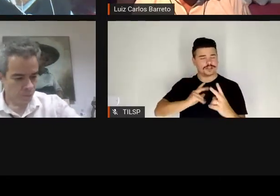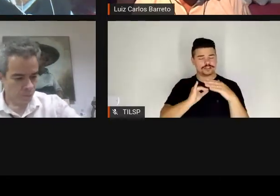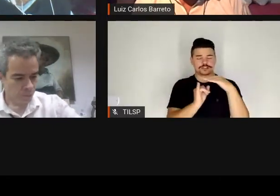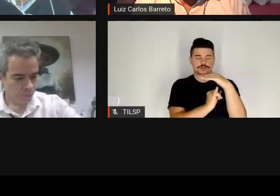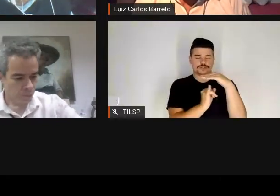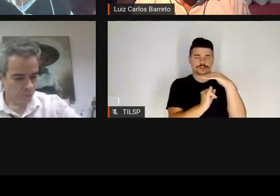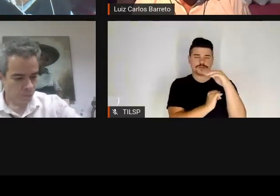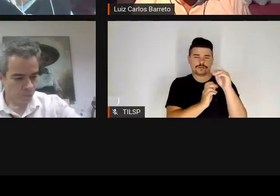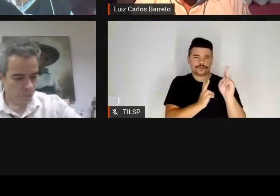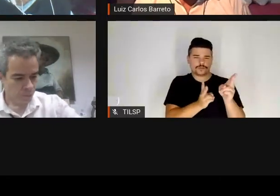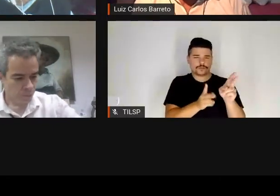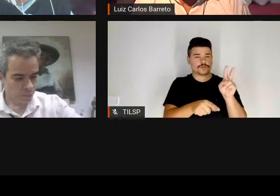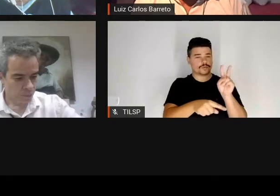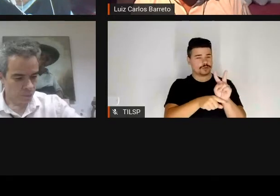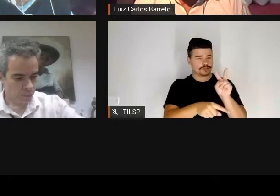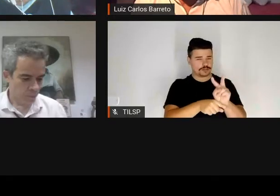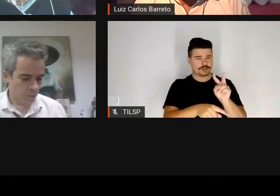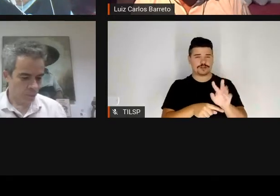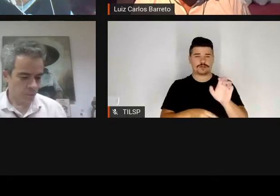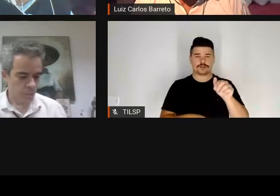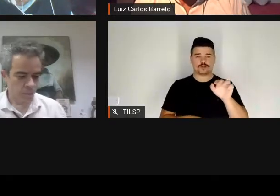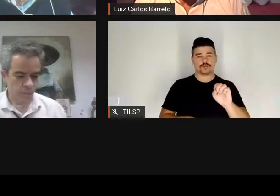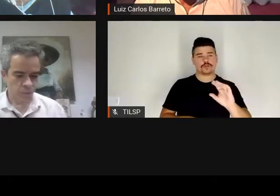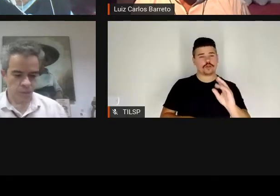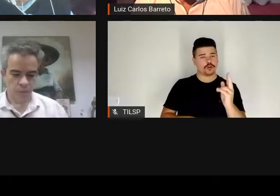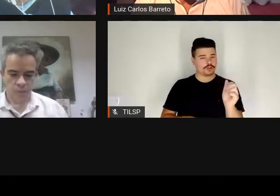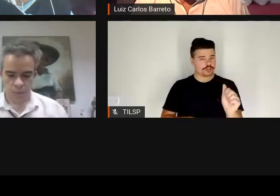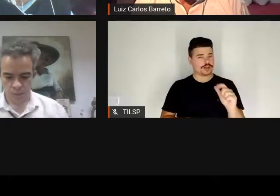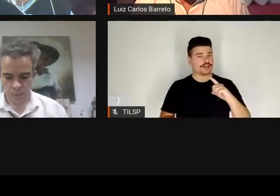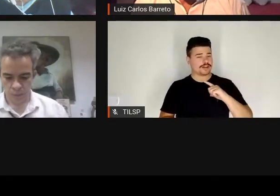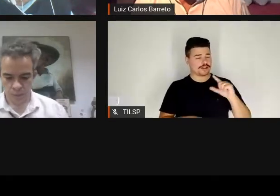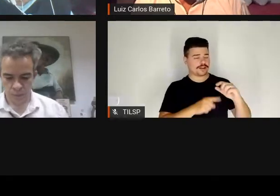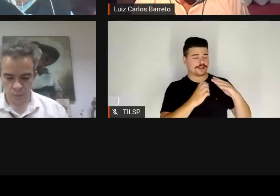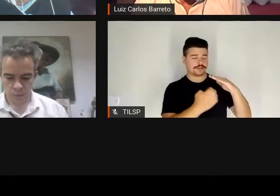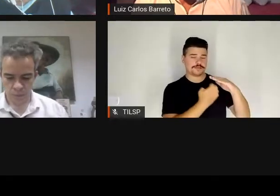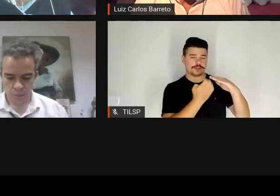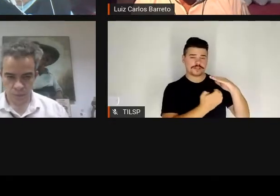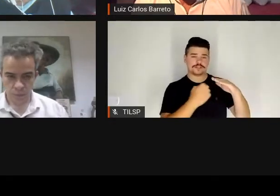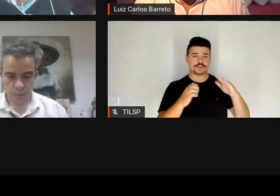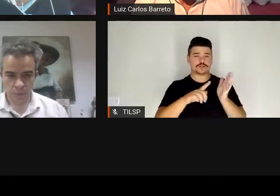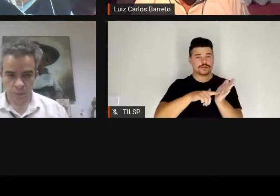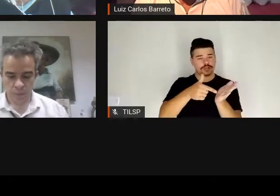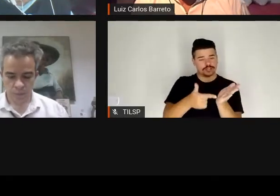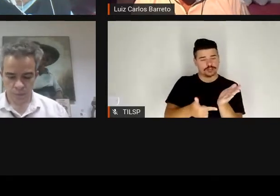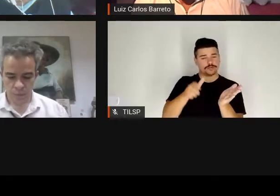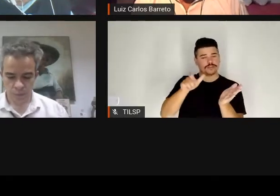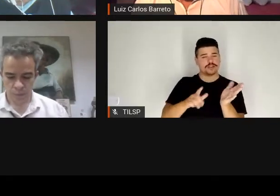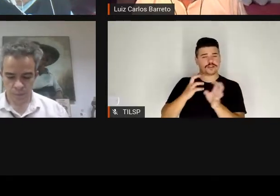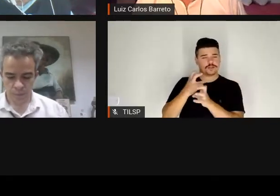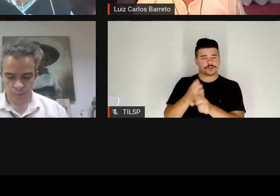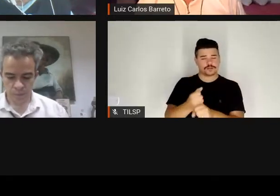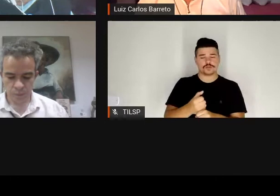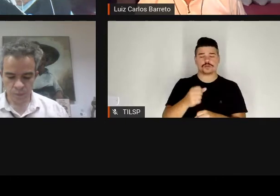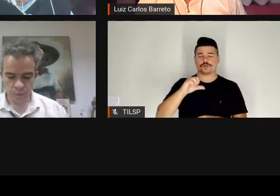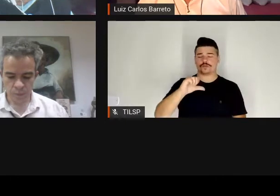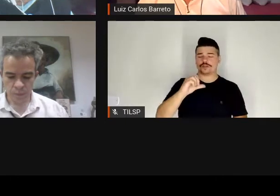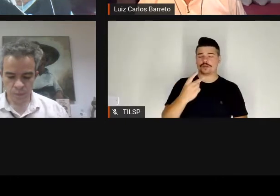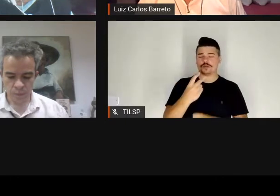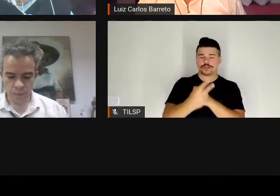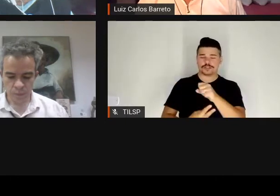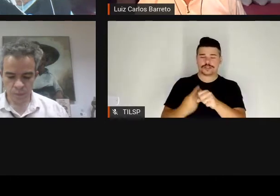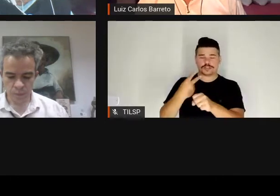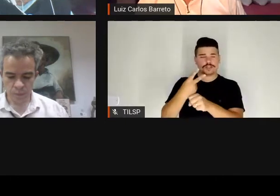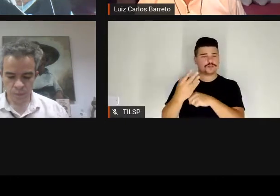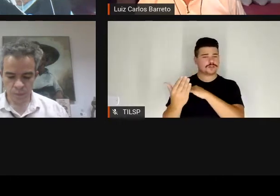da Fundação Demócrito Rocha é a empresa jornalística O Povo, que tem 92 anos de atuação. A parceria